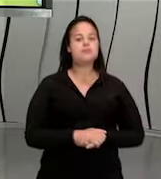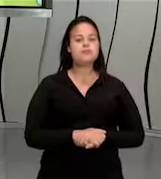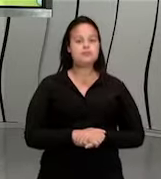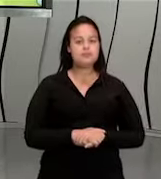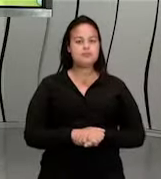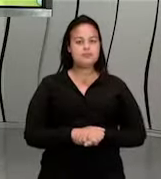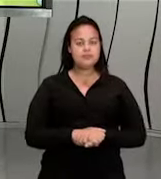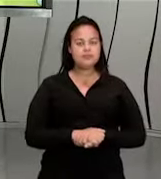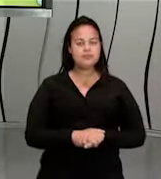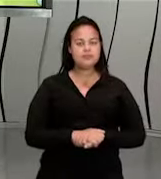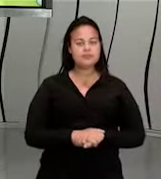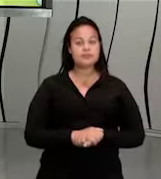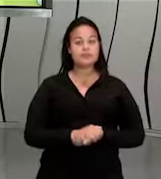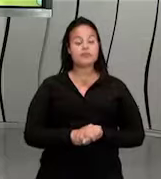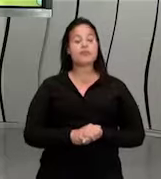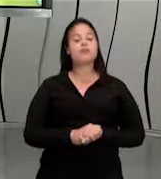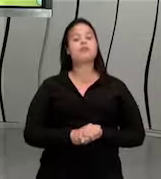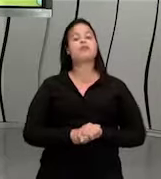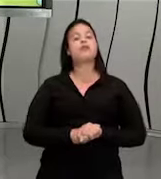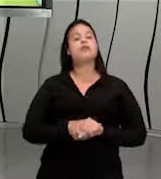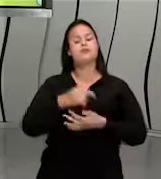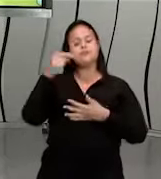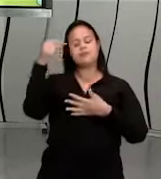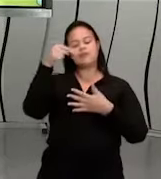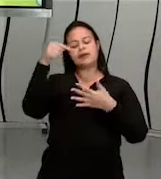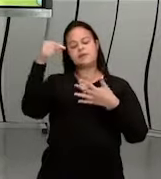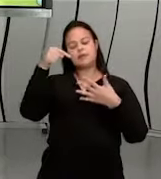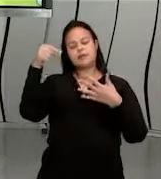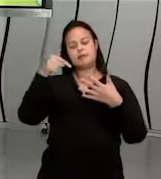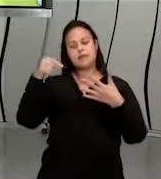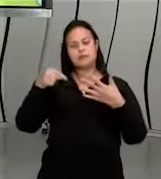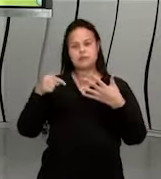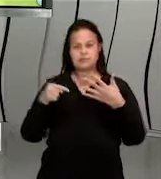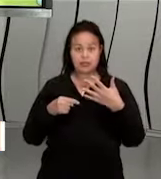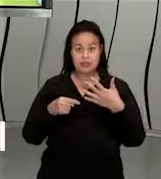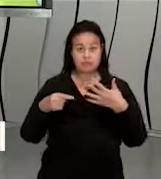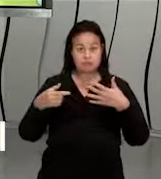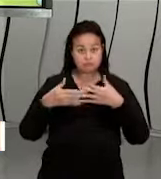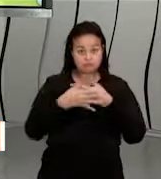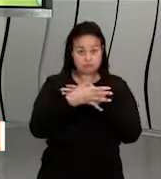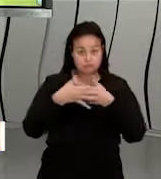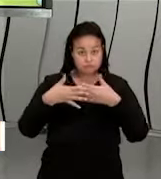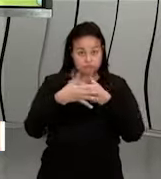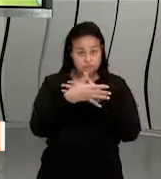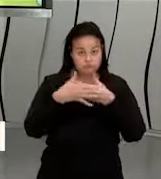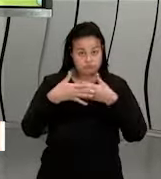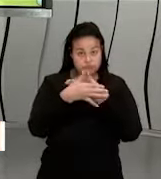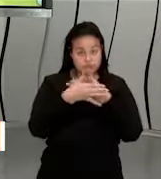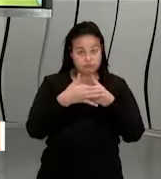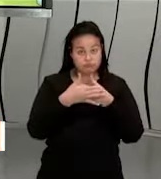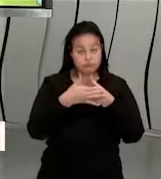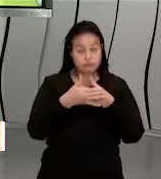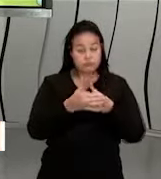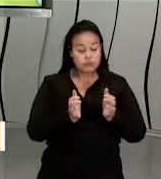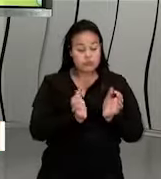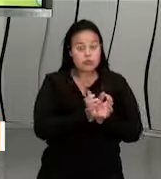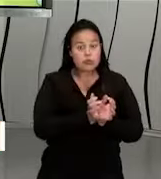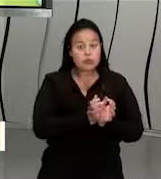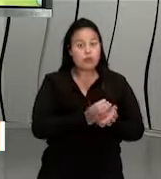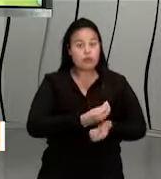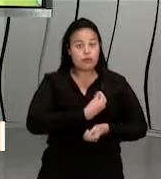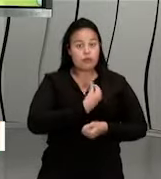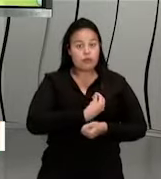os tipos de tecidos como parte integrante na organização dos seres vivos.